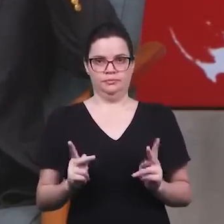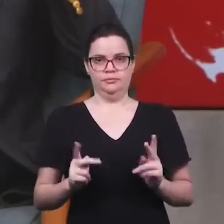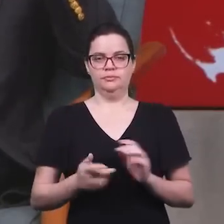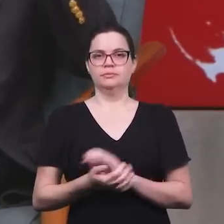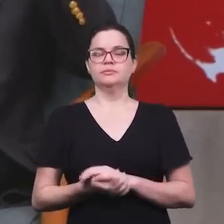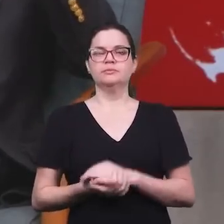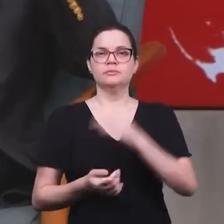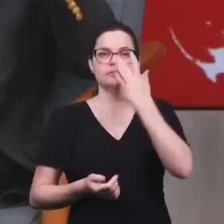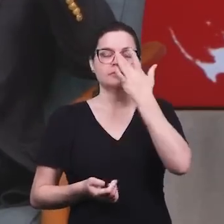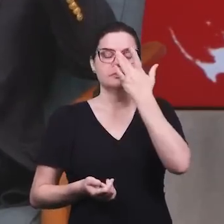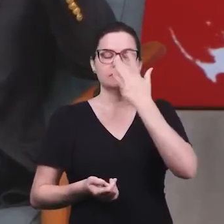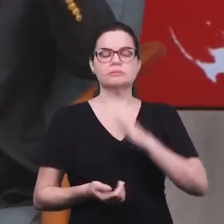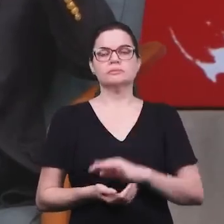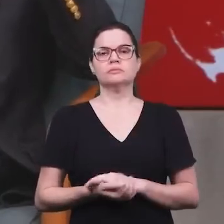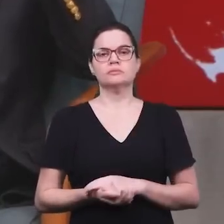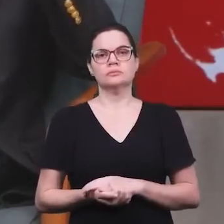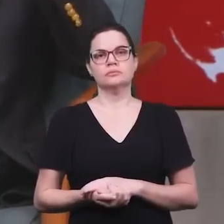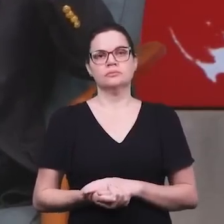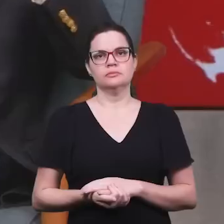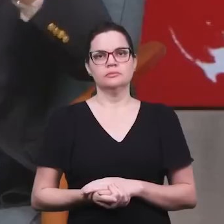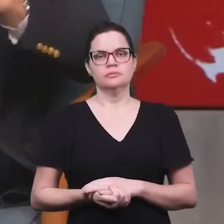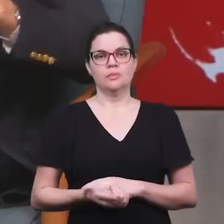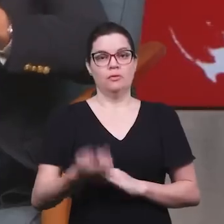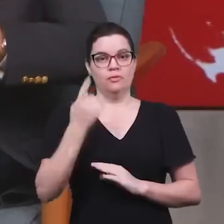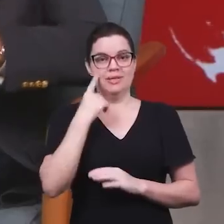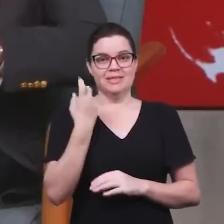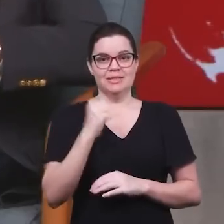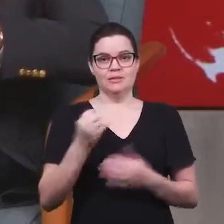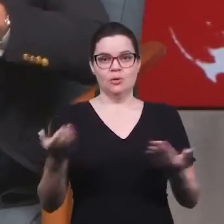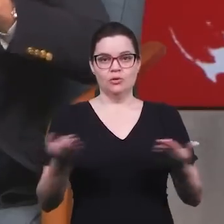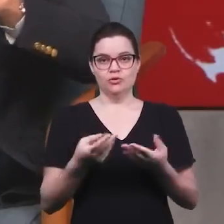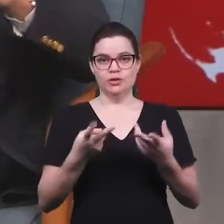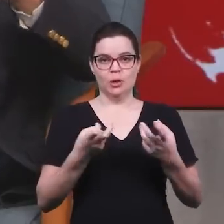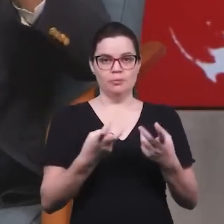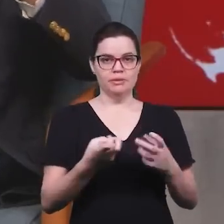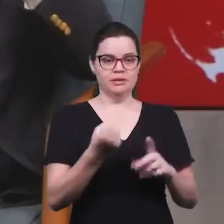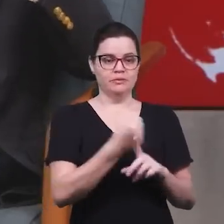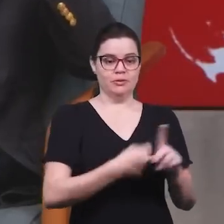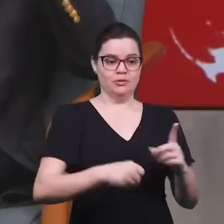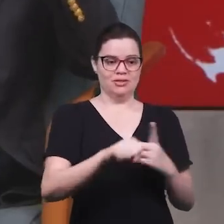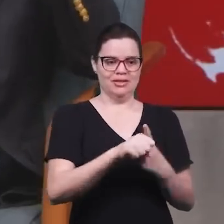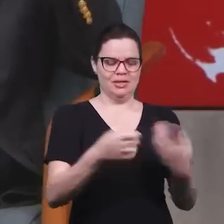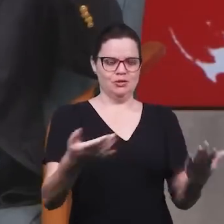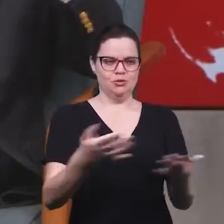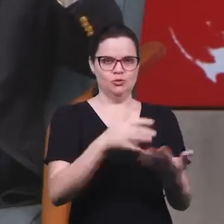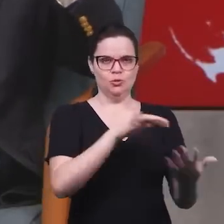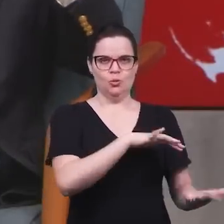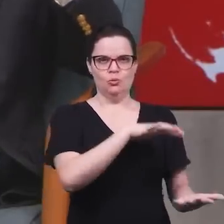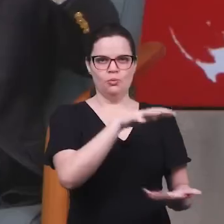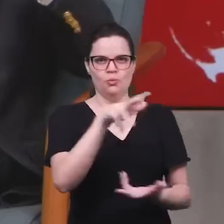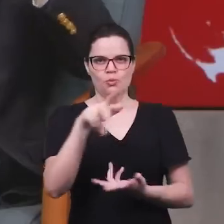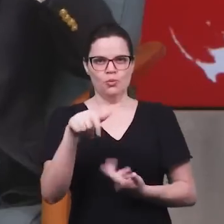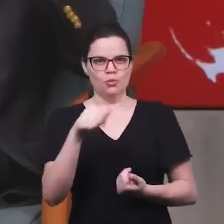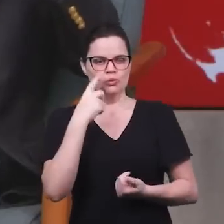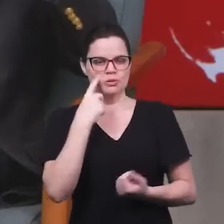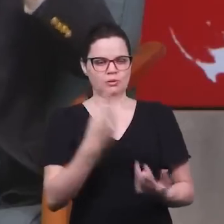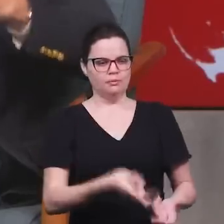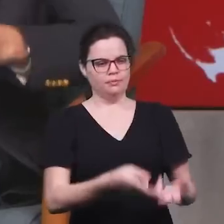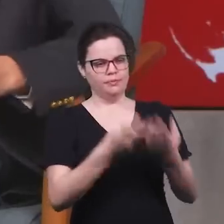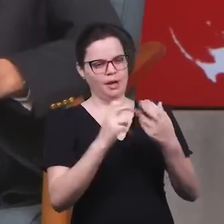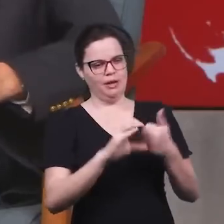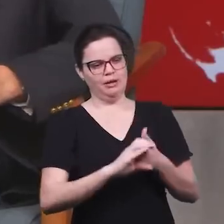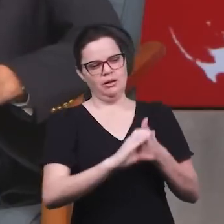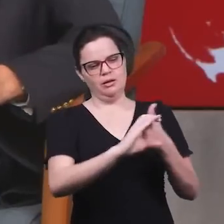Qual a situação quando você olha para hoje um tipo de cristianismo que aí